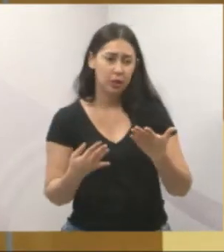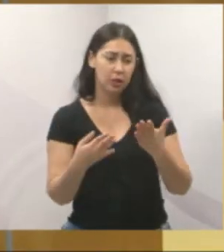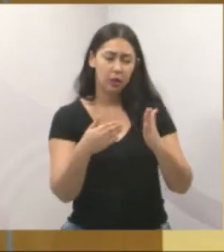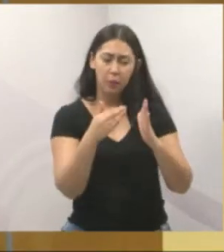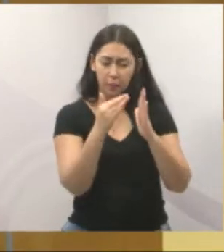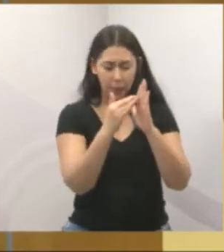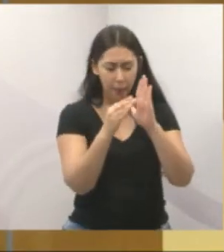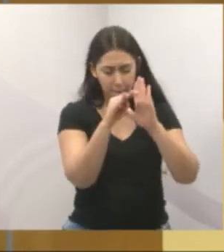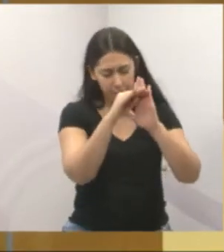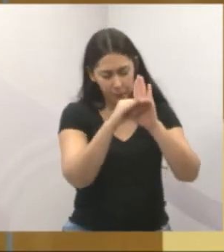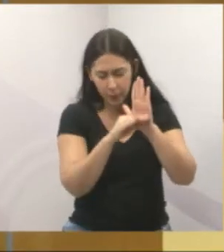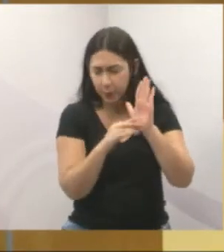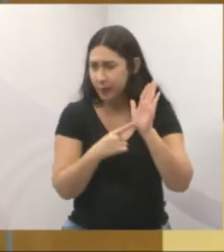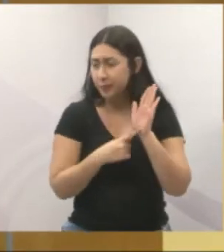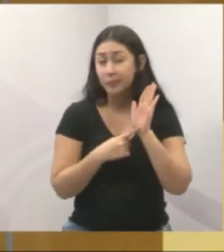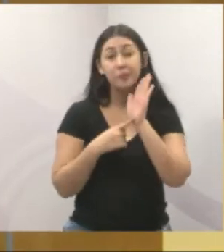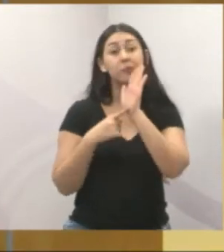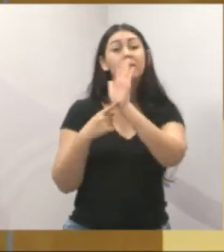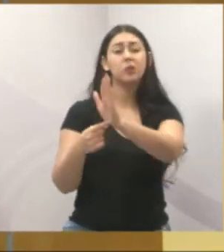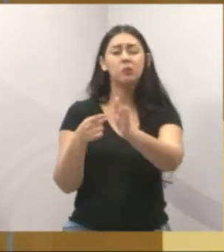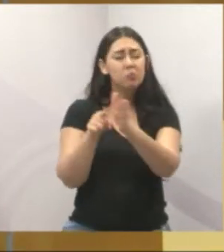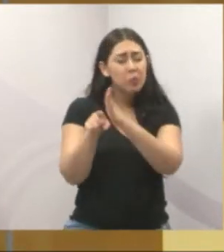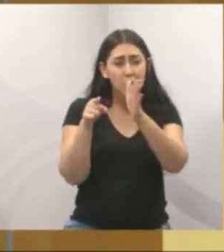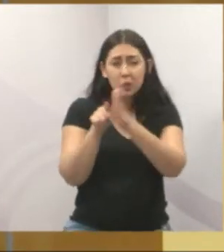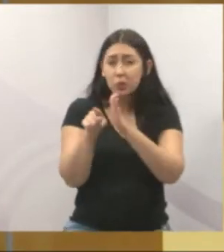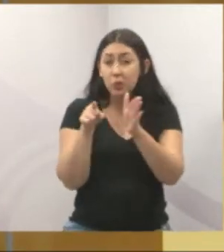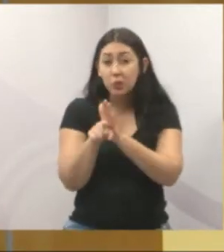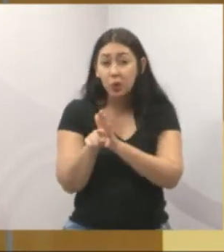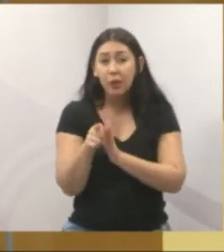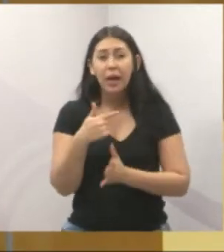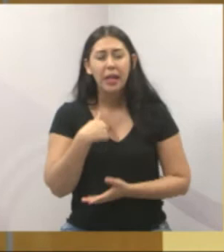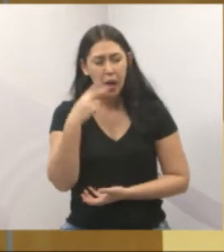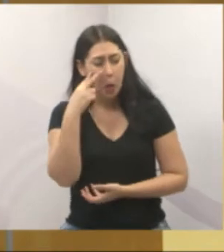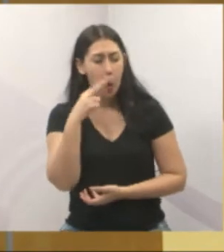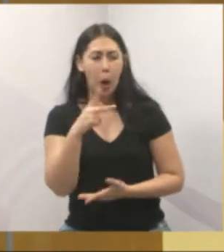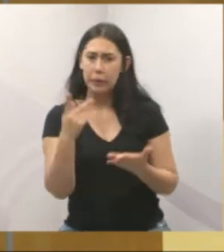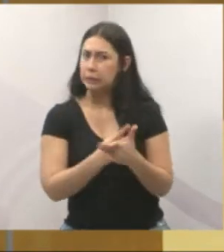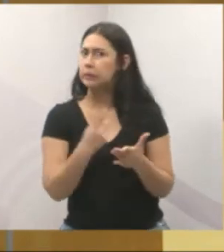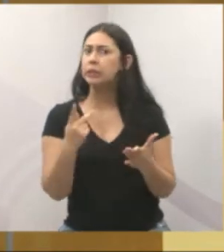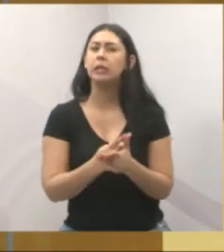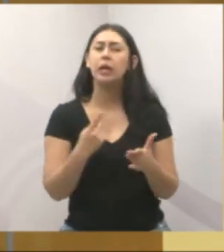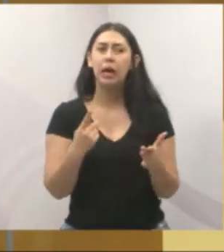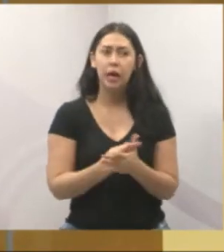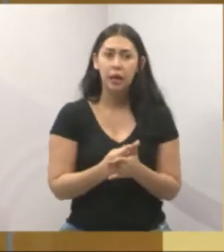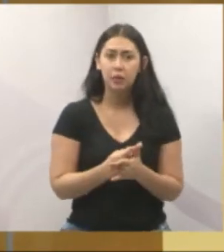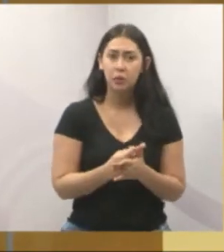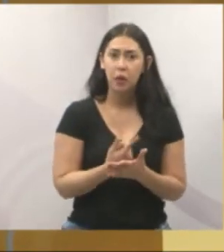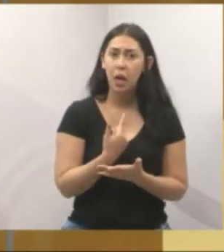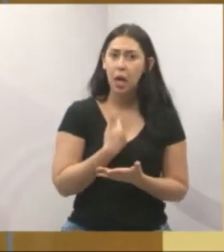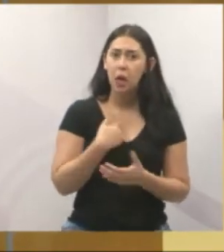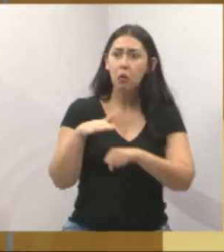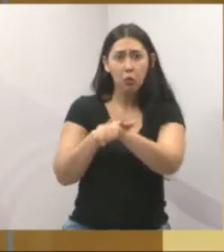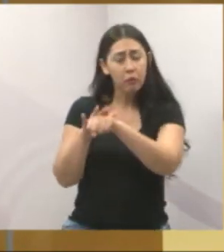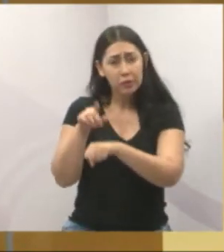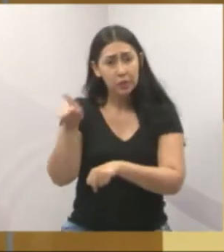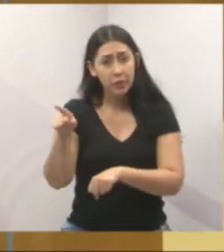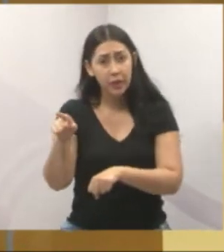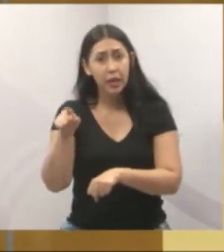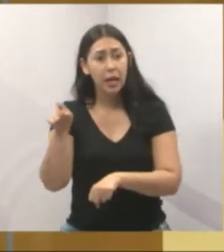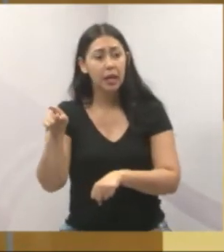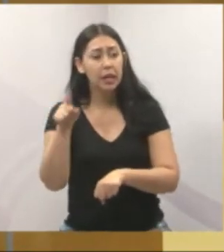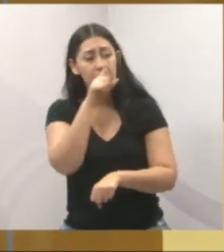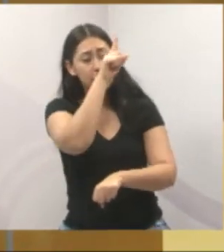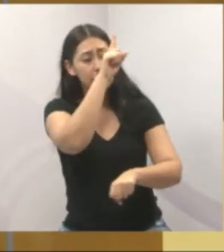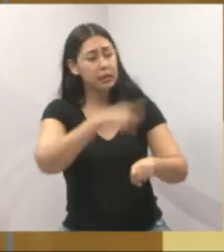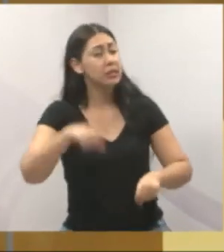inconsistências, dessas questões que eu julgo como ilegais, e ele suspendeu os pagamentos. Mas, no